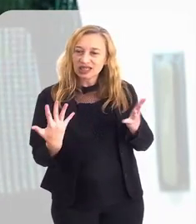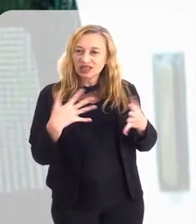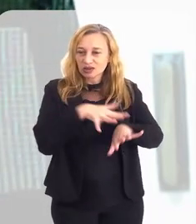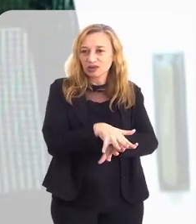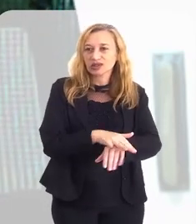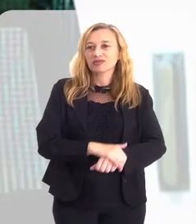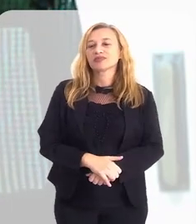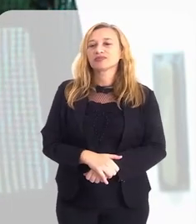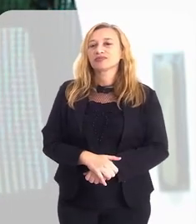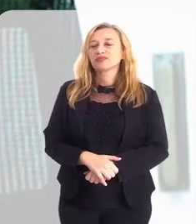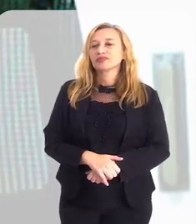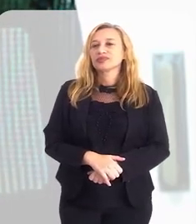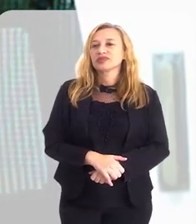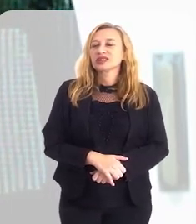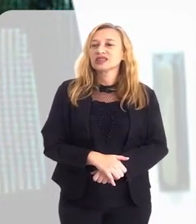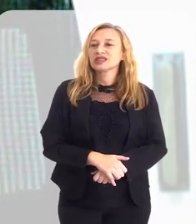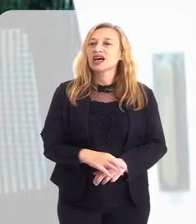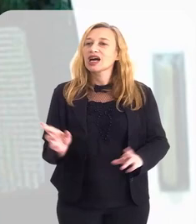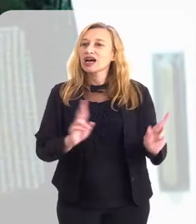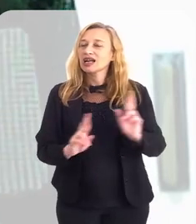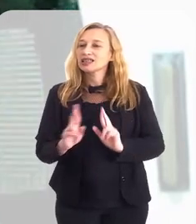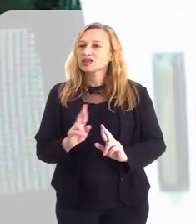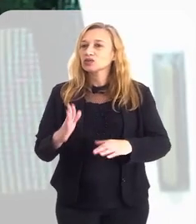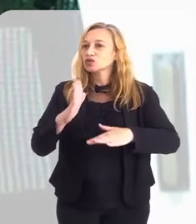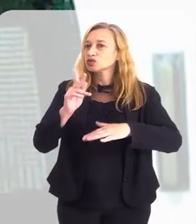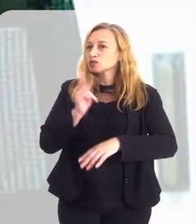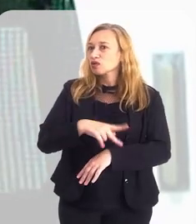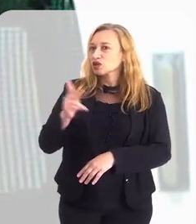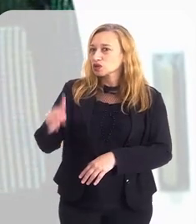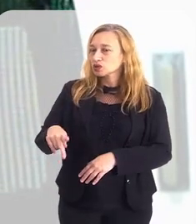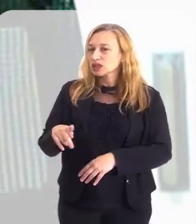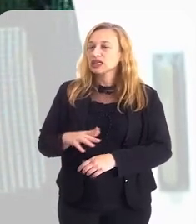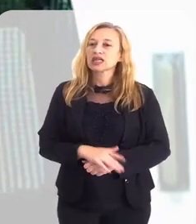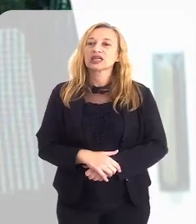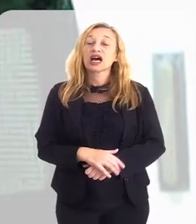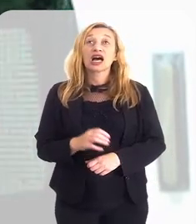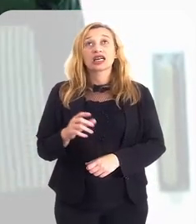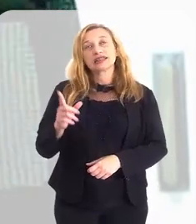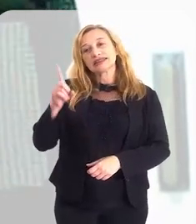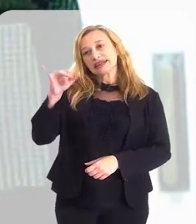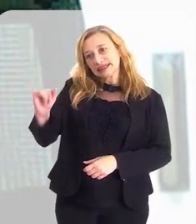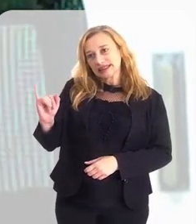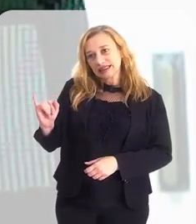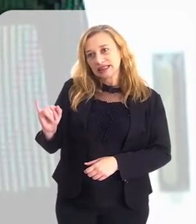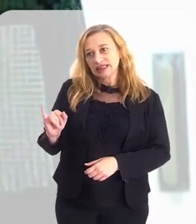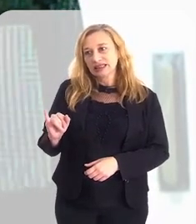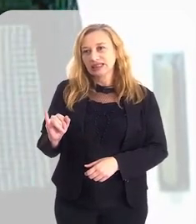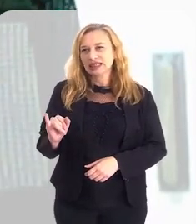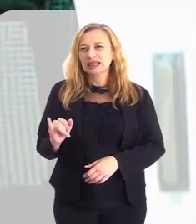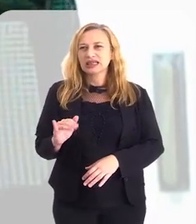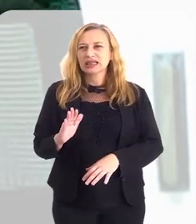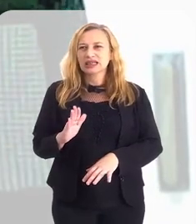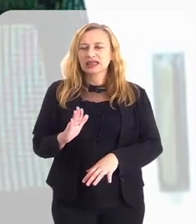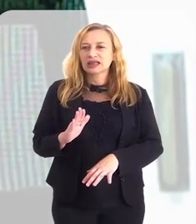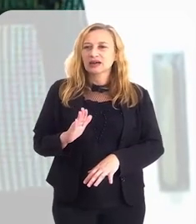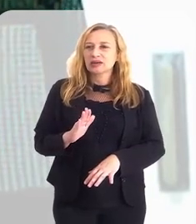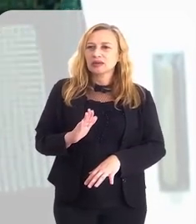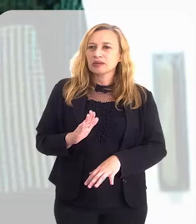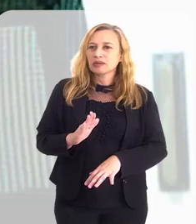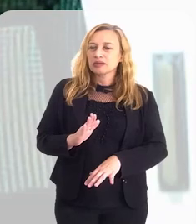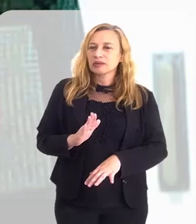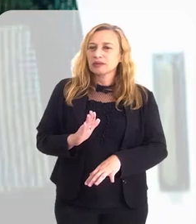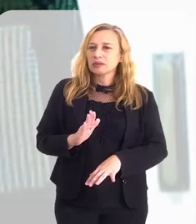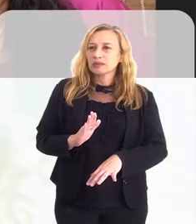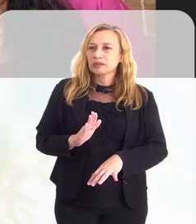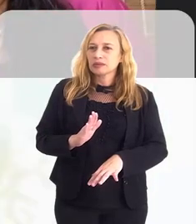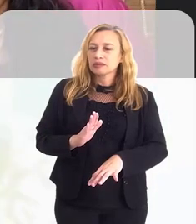de Inclusão, é essa que estamos conversando aqui. Bom, em relação à questão dos professores. Os professores, Dani, eles são muito mais